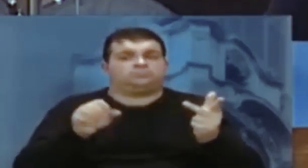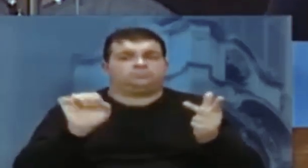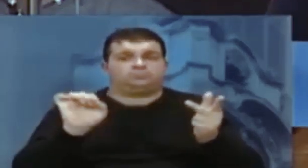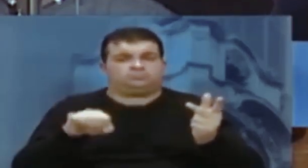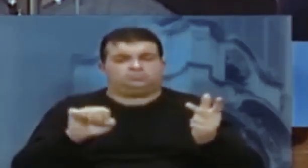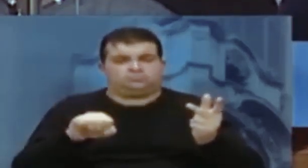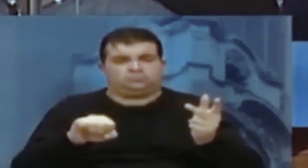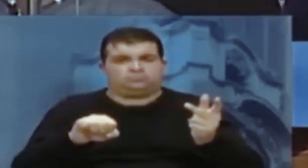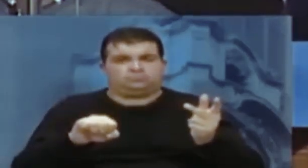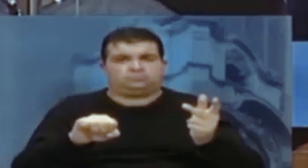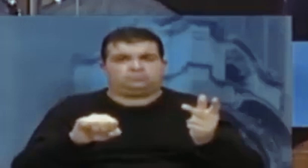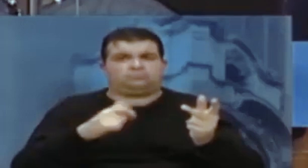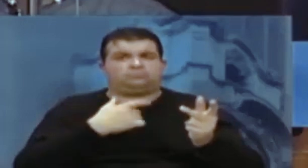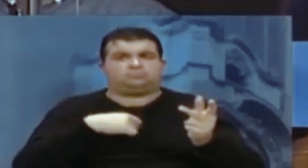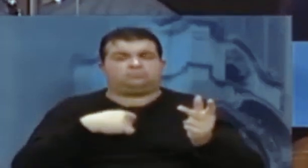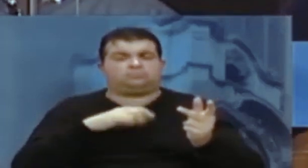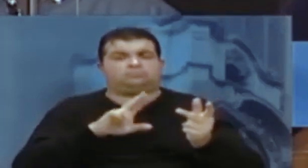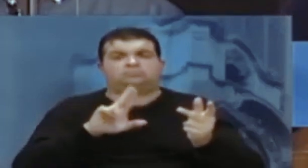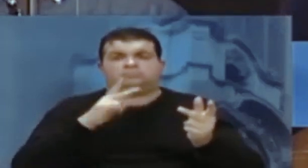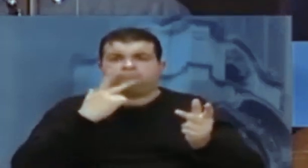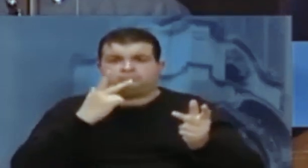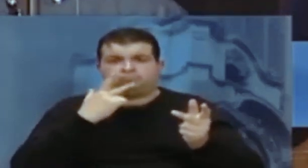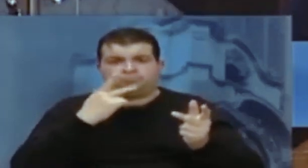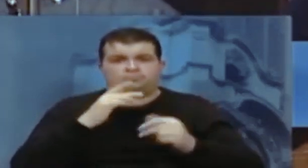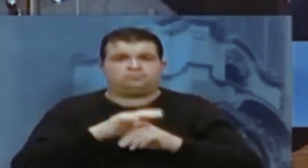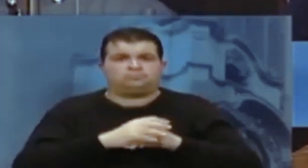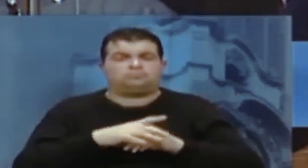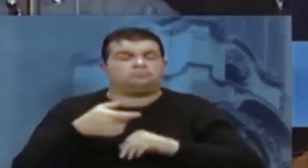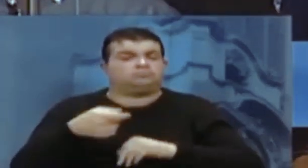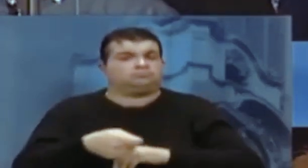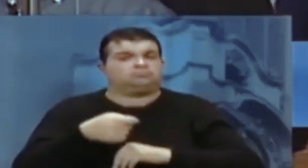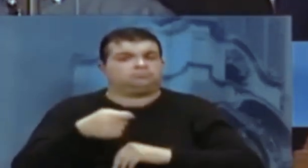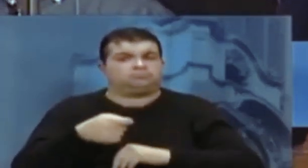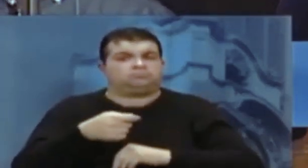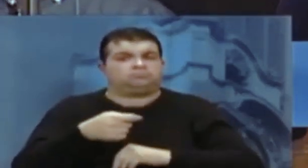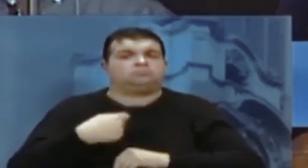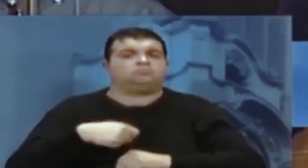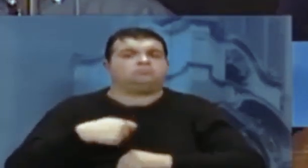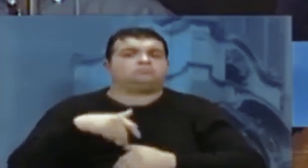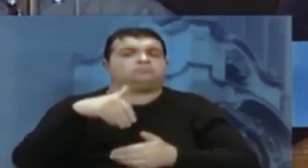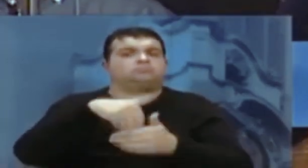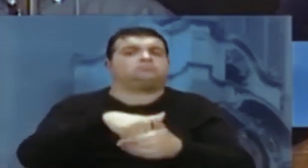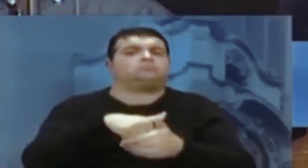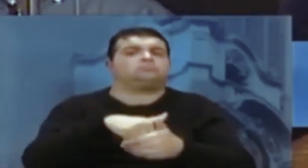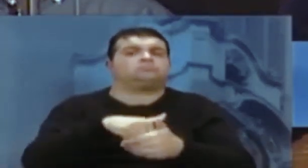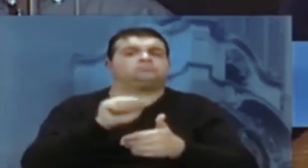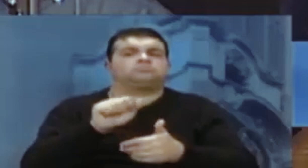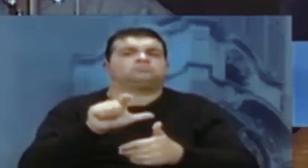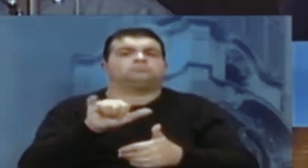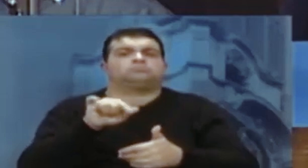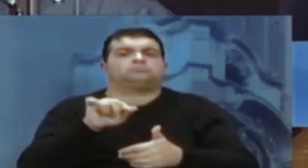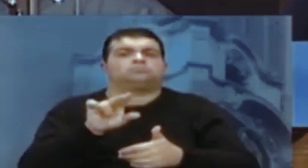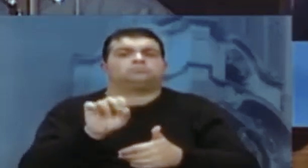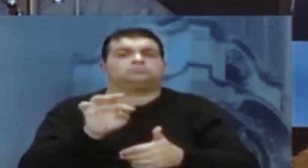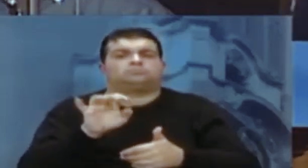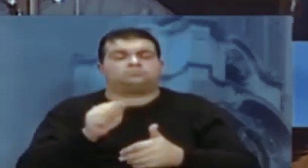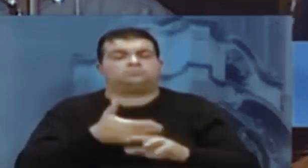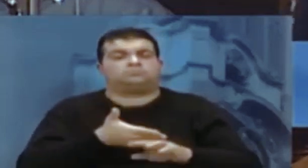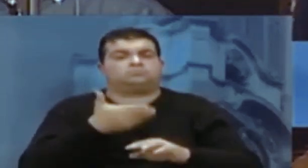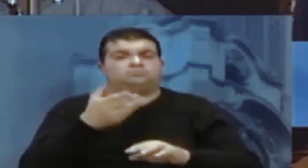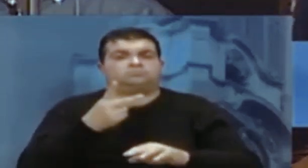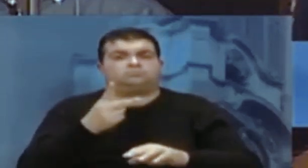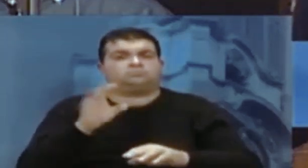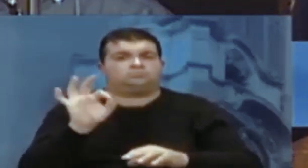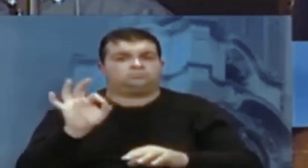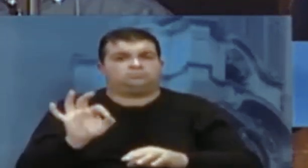sim. E aí nós temos que dar nome aos bois. Obriga que a gente tenha que votar a alíquota majorada de